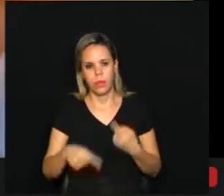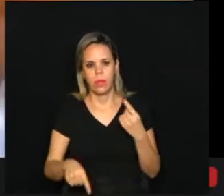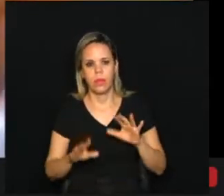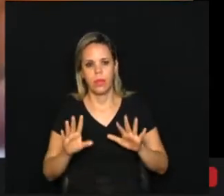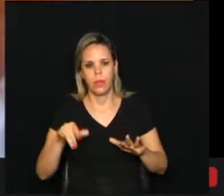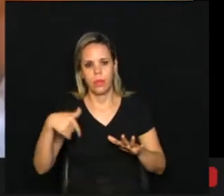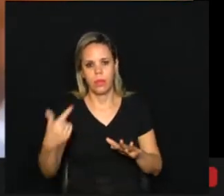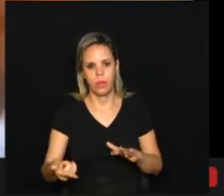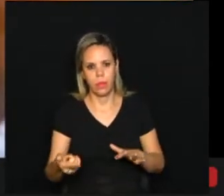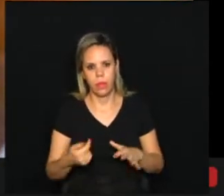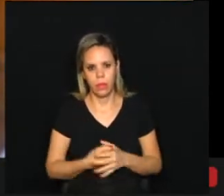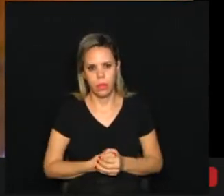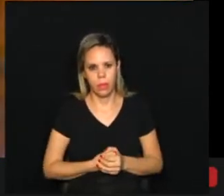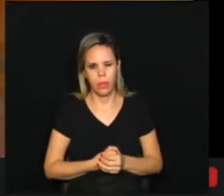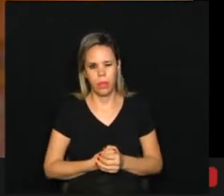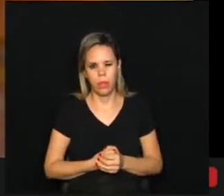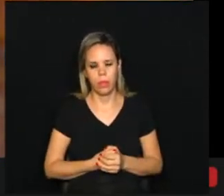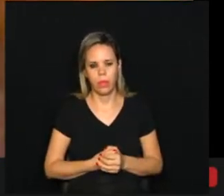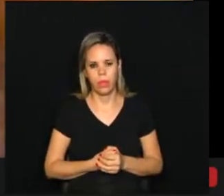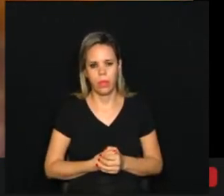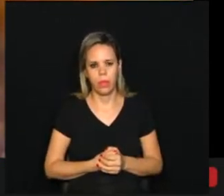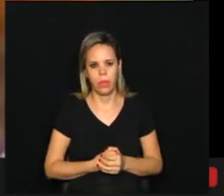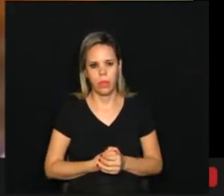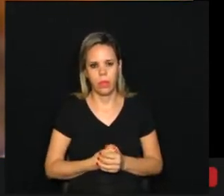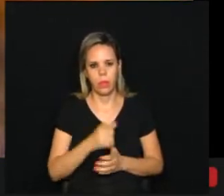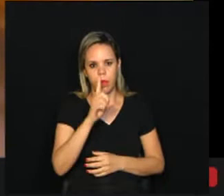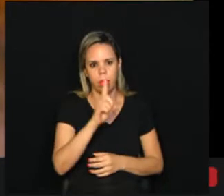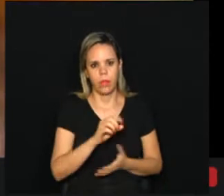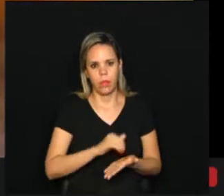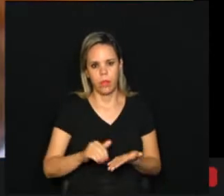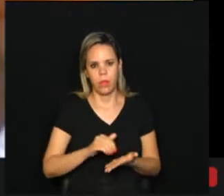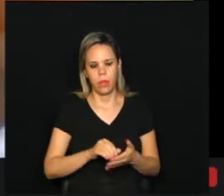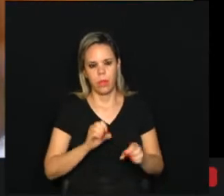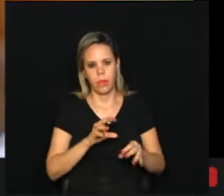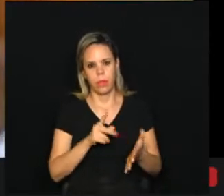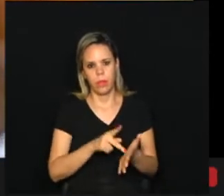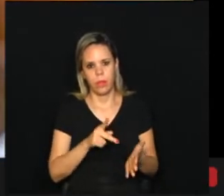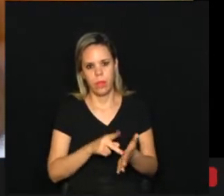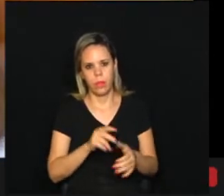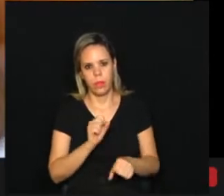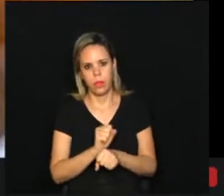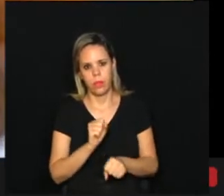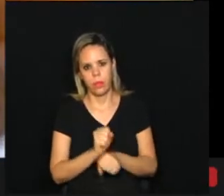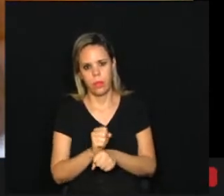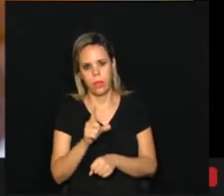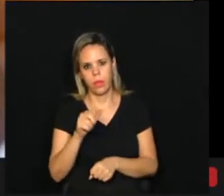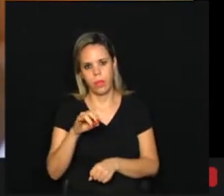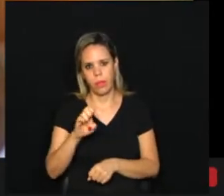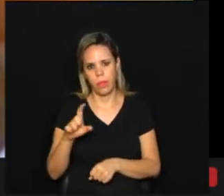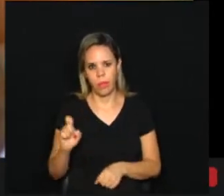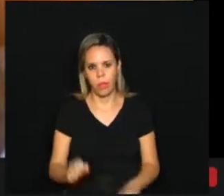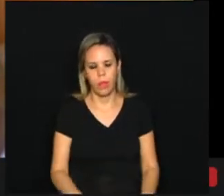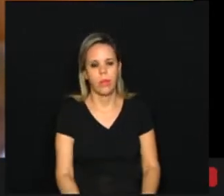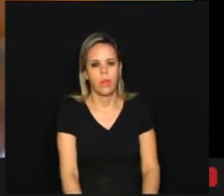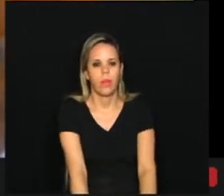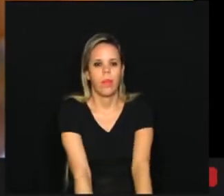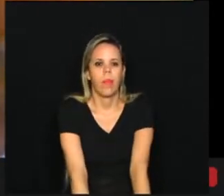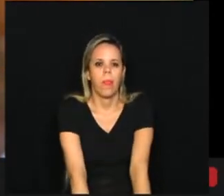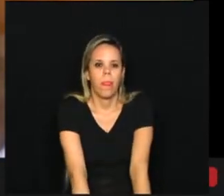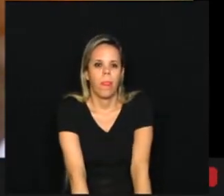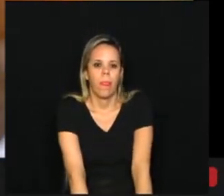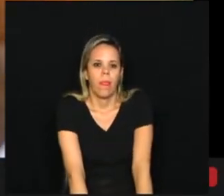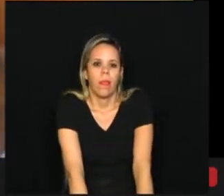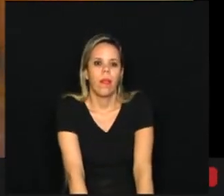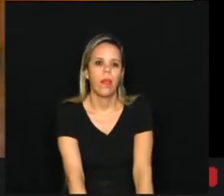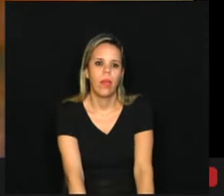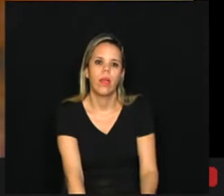e segundo, essa da diretoria de ensino, que na verdade estavam esperando pela Daniele. Então, eu